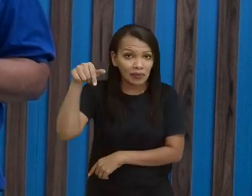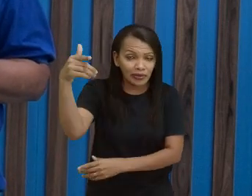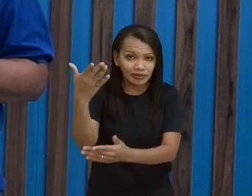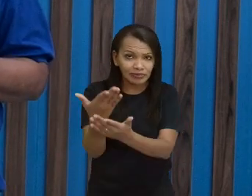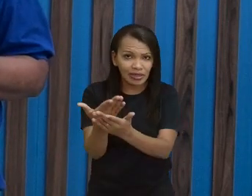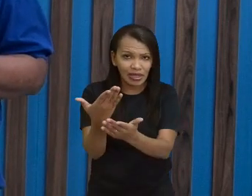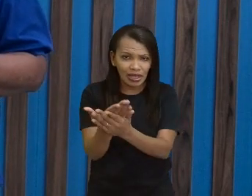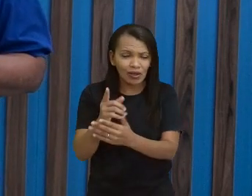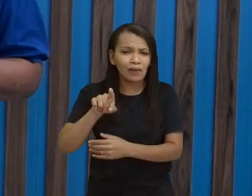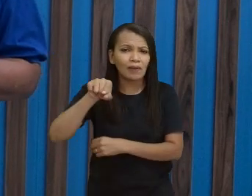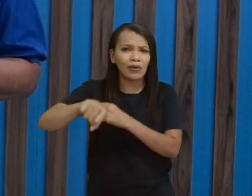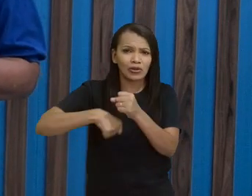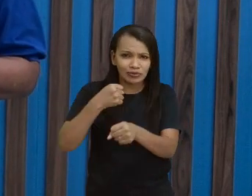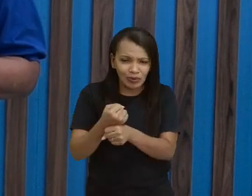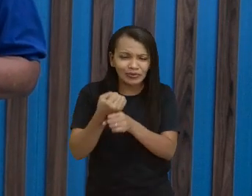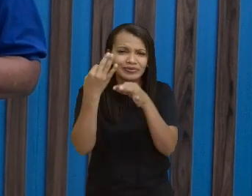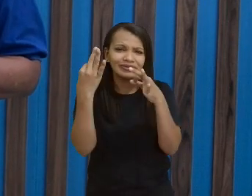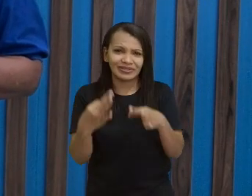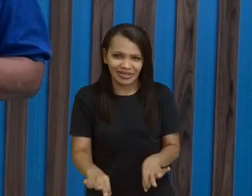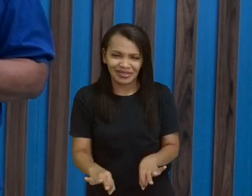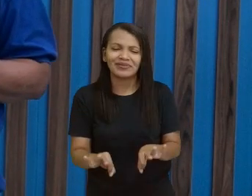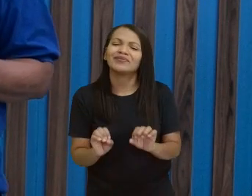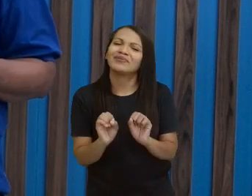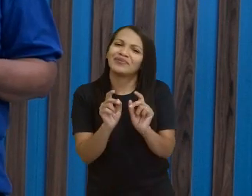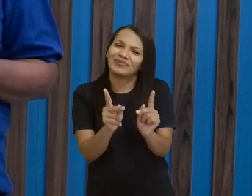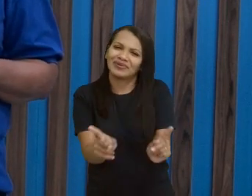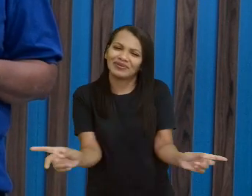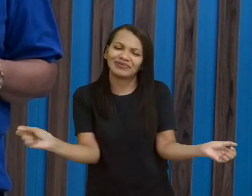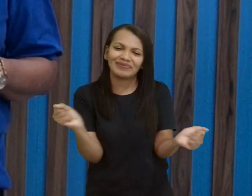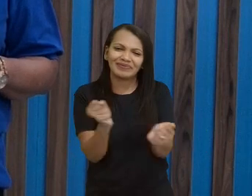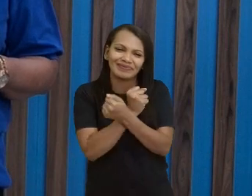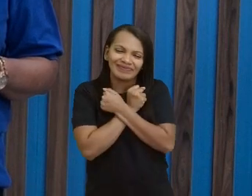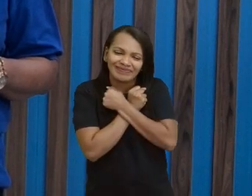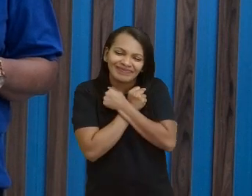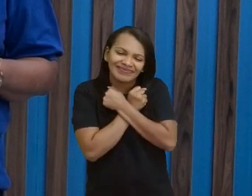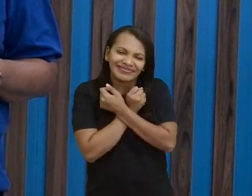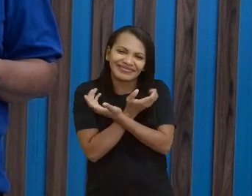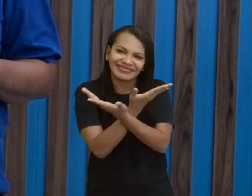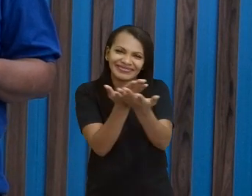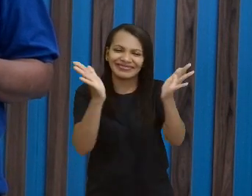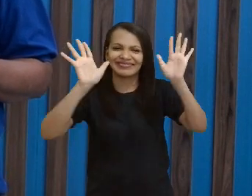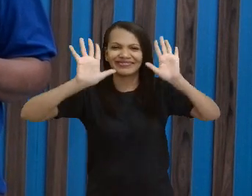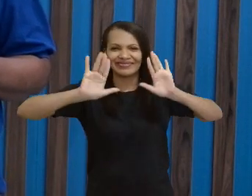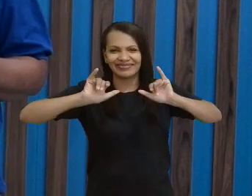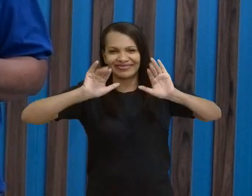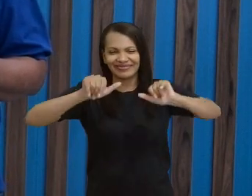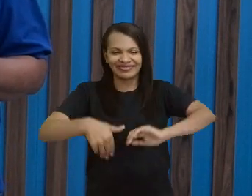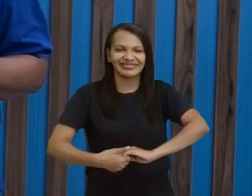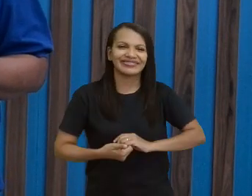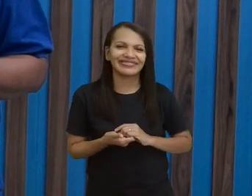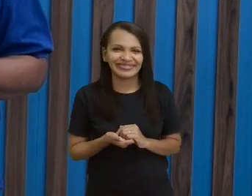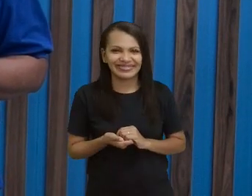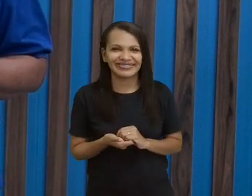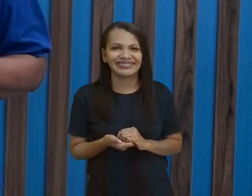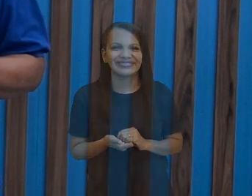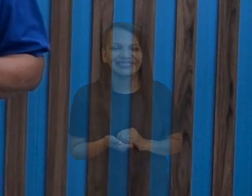aula, no próximo ano, tá bom? Um abraço grande para vocês e tchau, tchau.